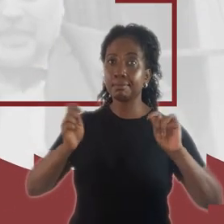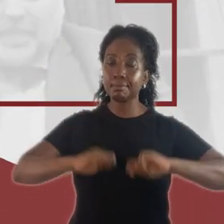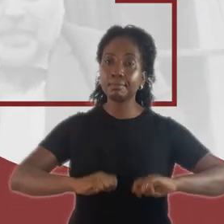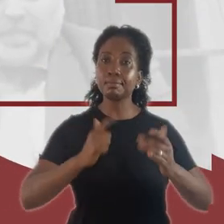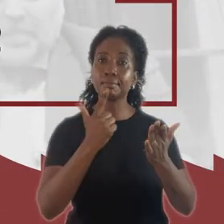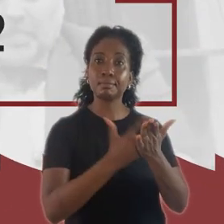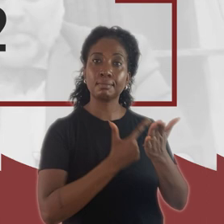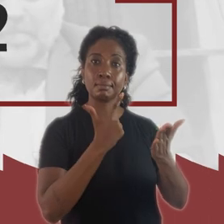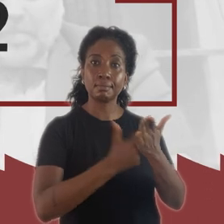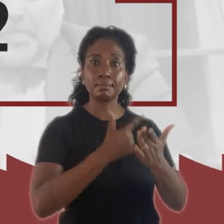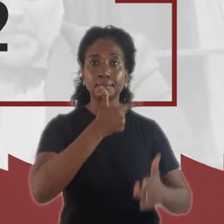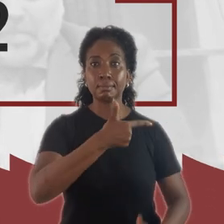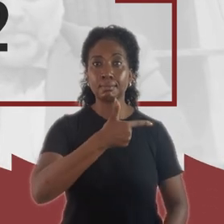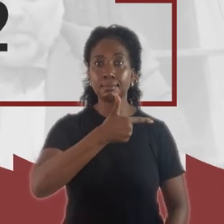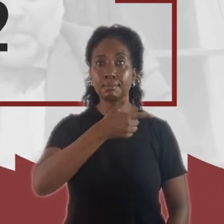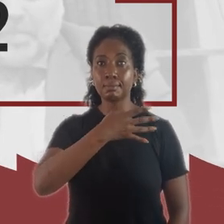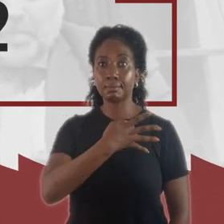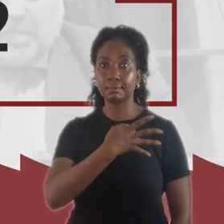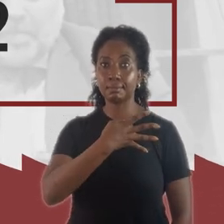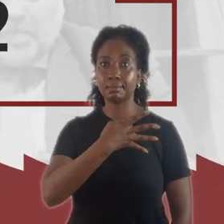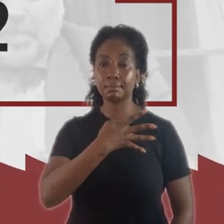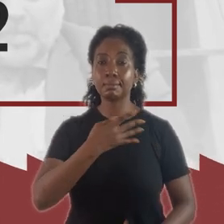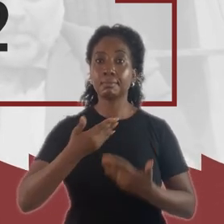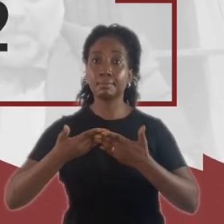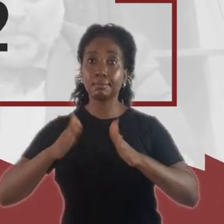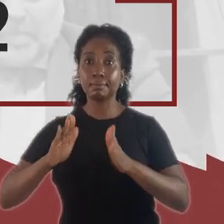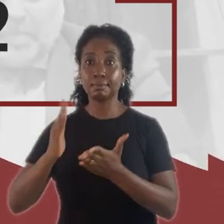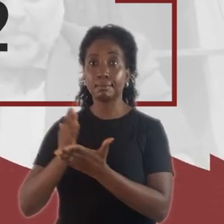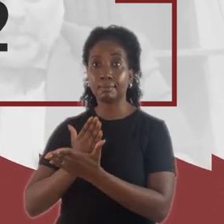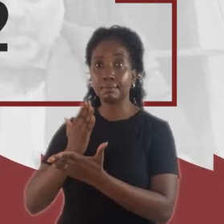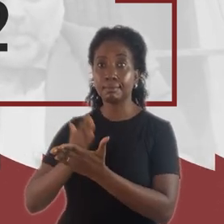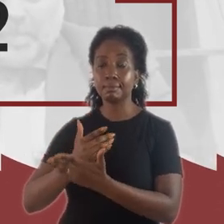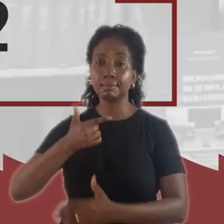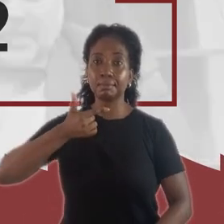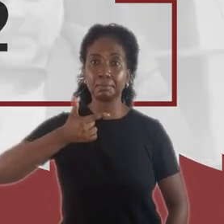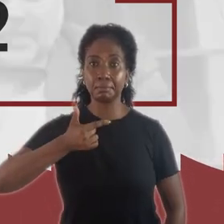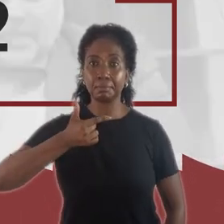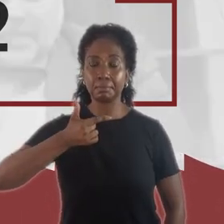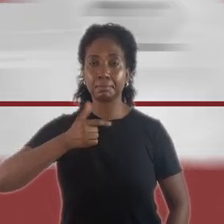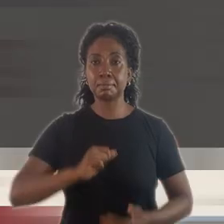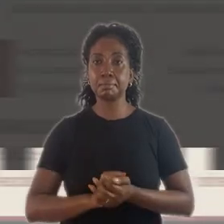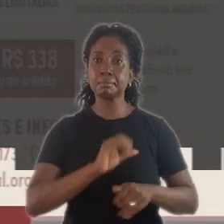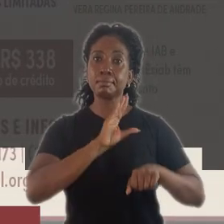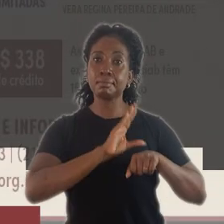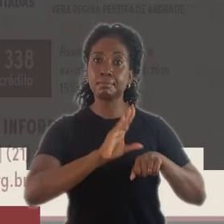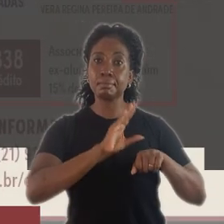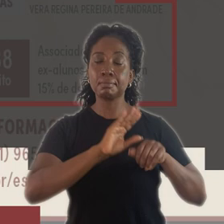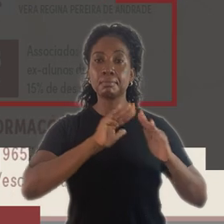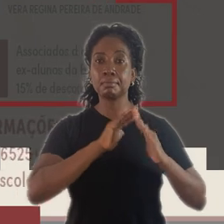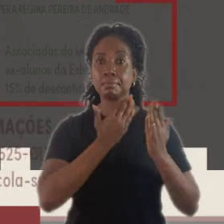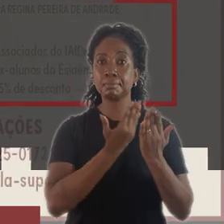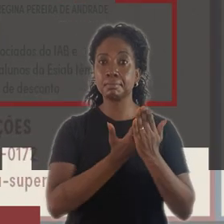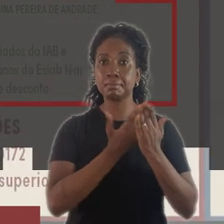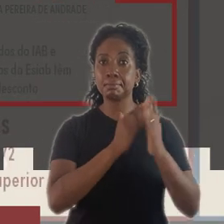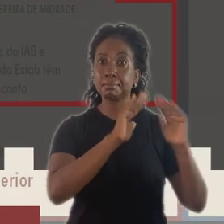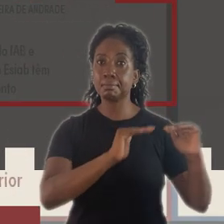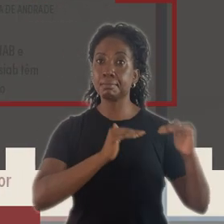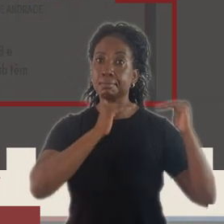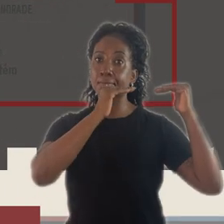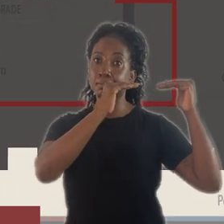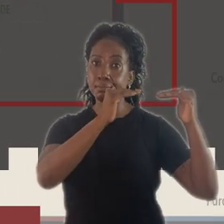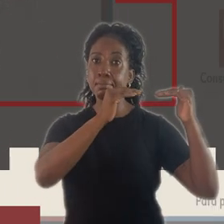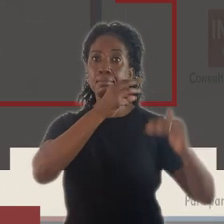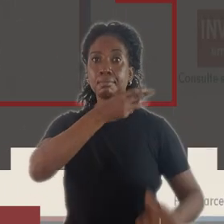de livros saindo do prelo, 24. Lançamentos de revistas, 2. Cursos da Escola